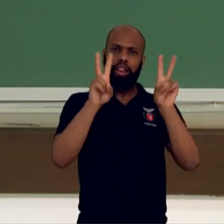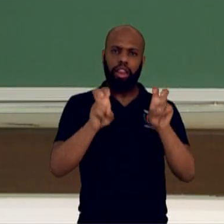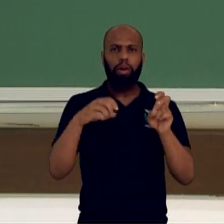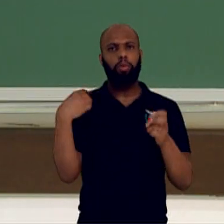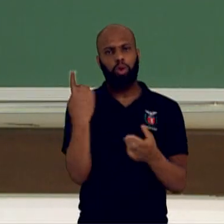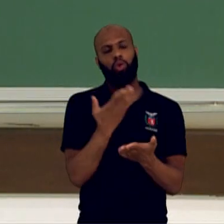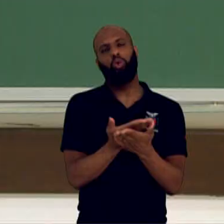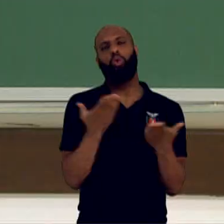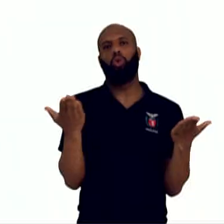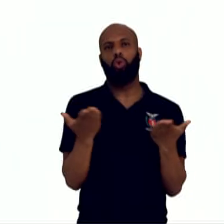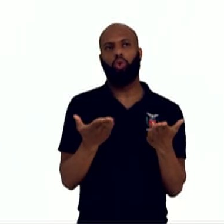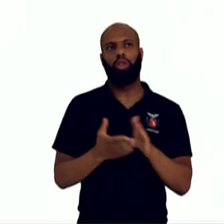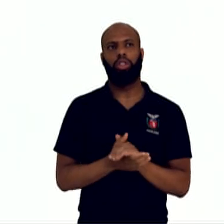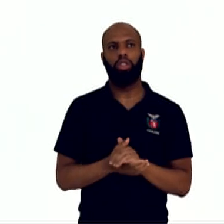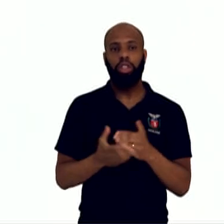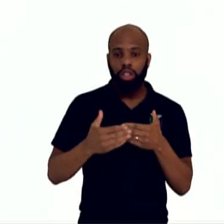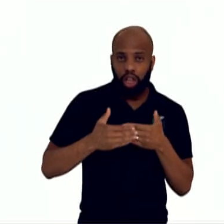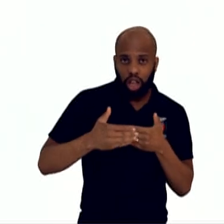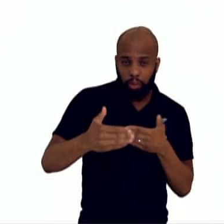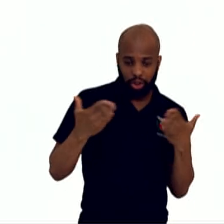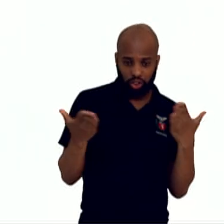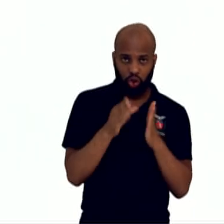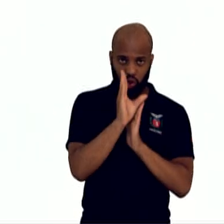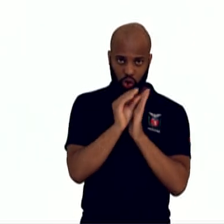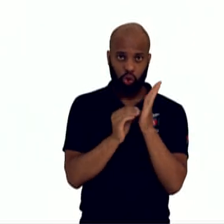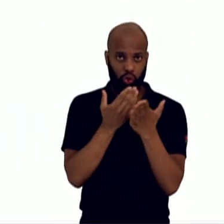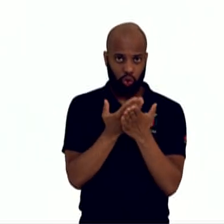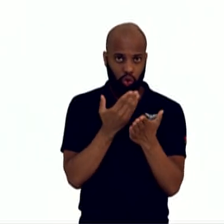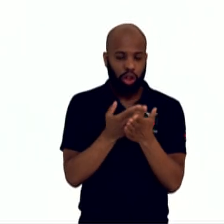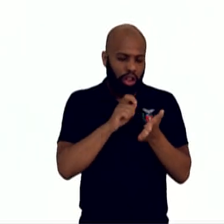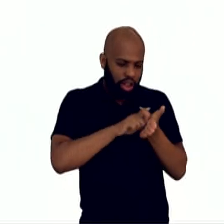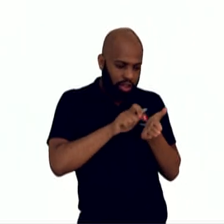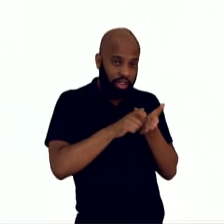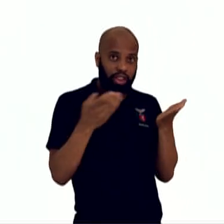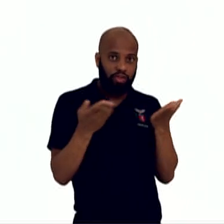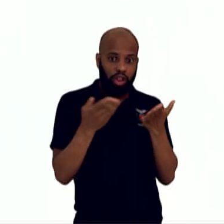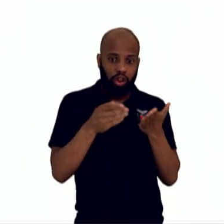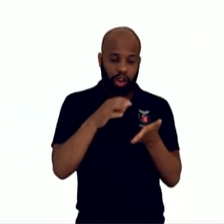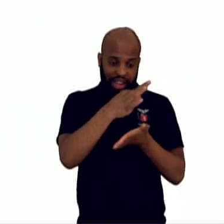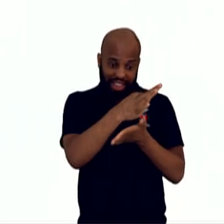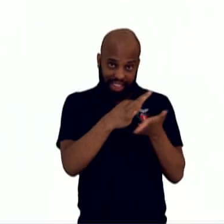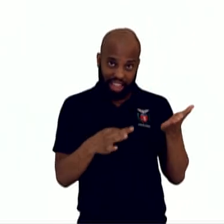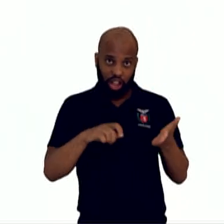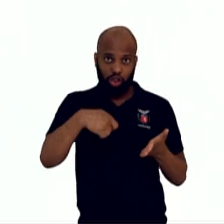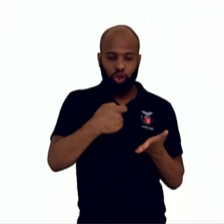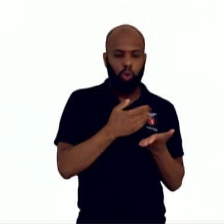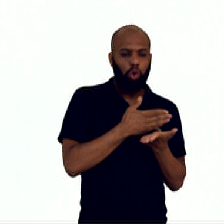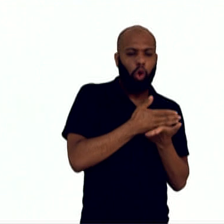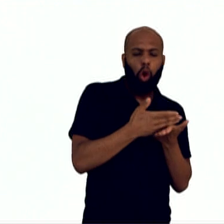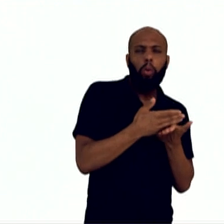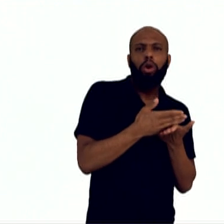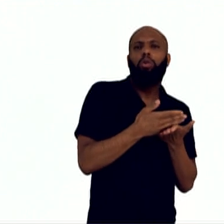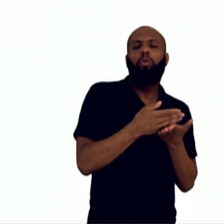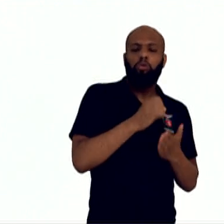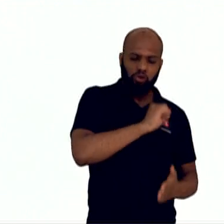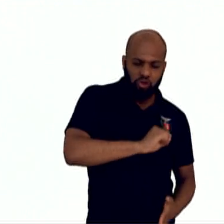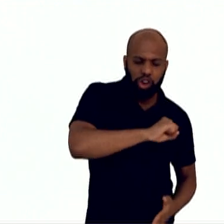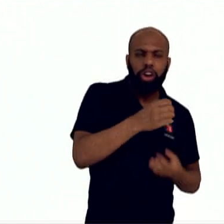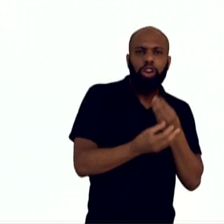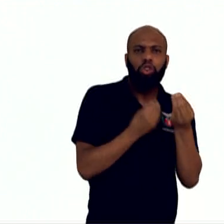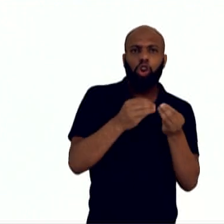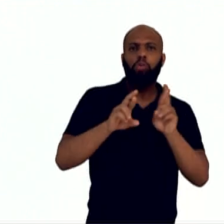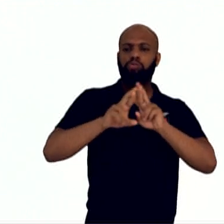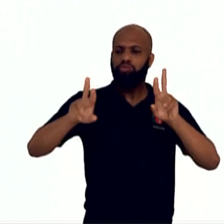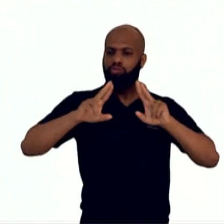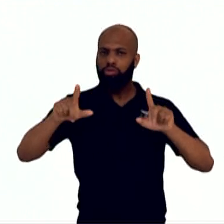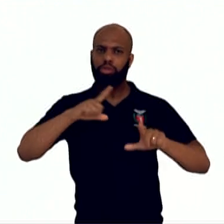agora. Olha só, a partir dos conteúdos estudados, escreva um breve texto sobre a origem do funk, suas